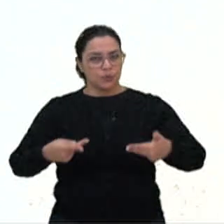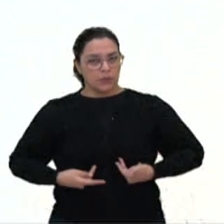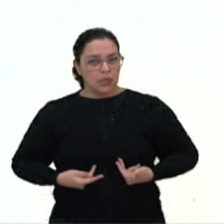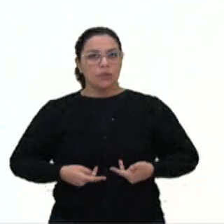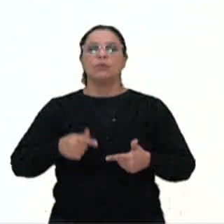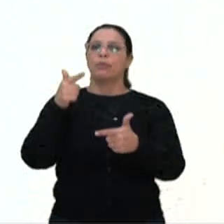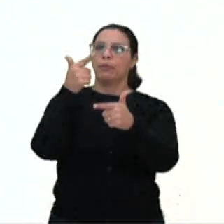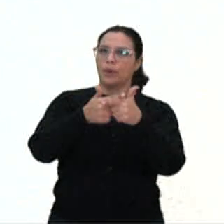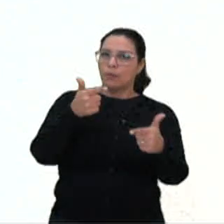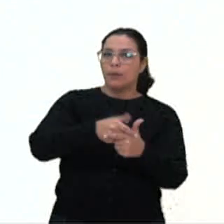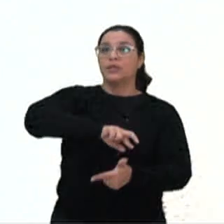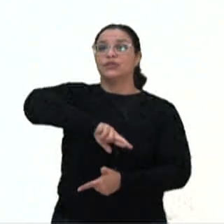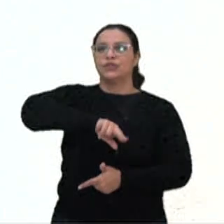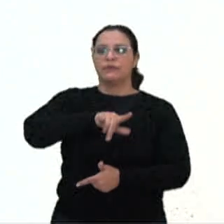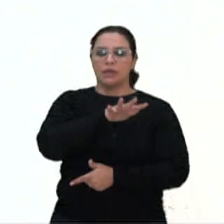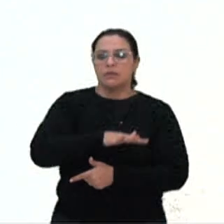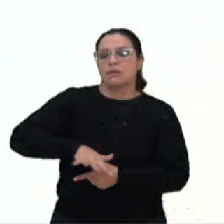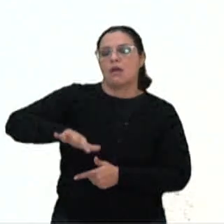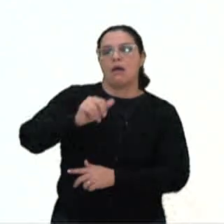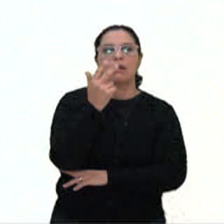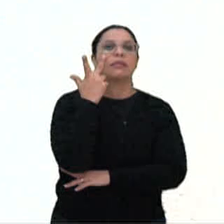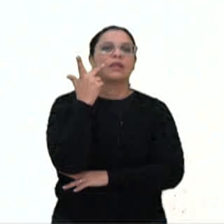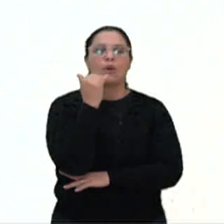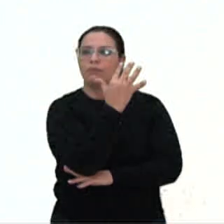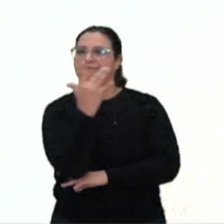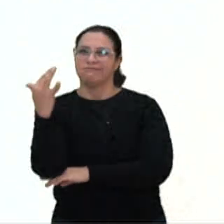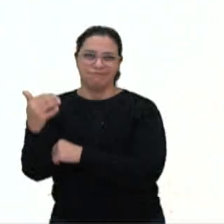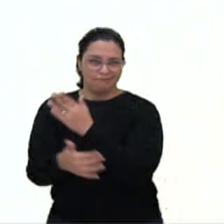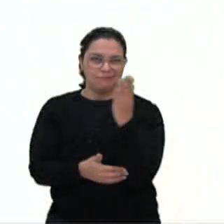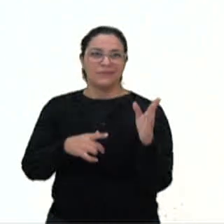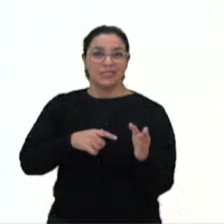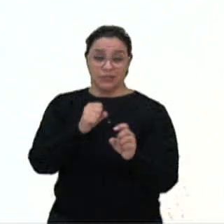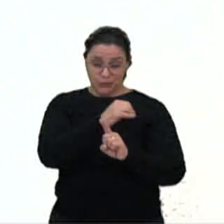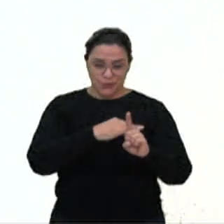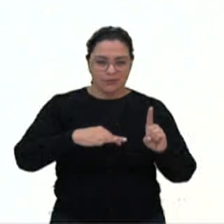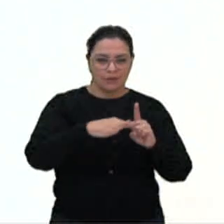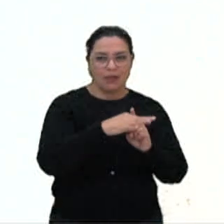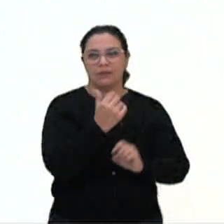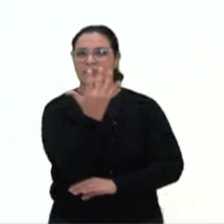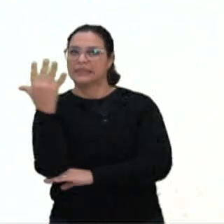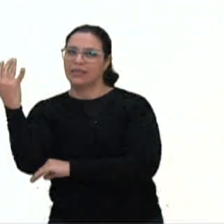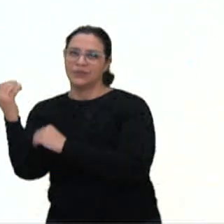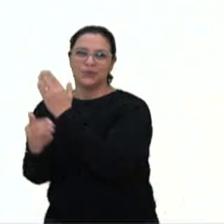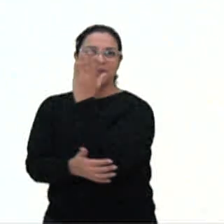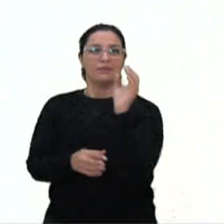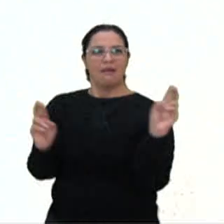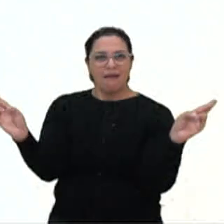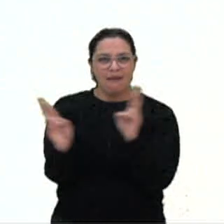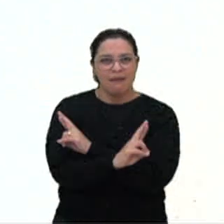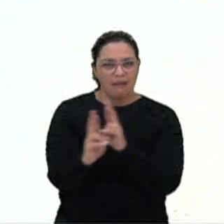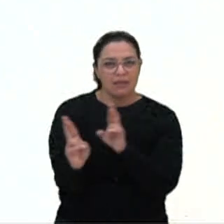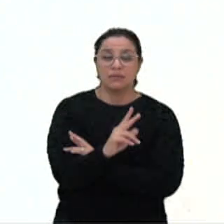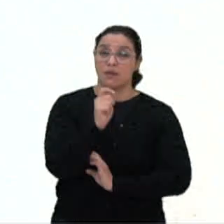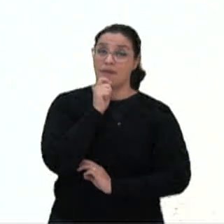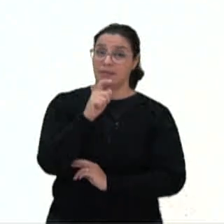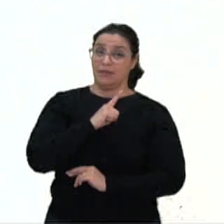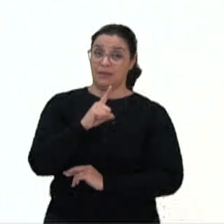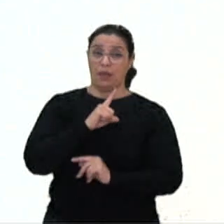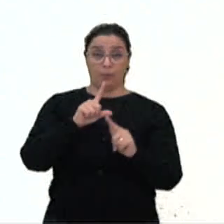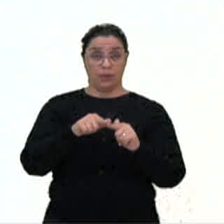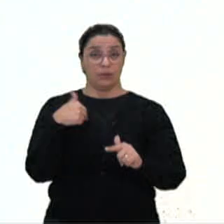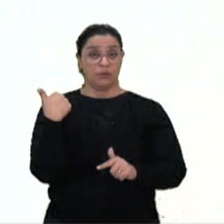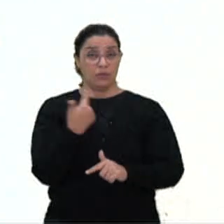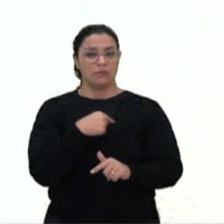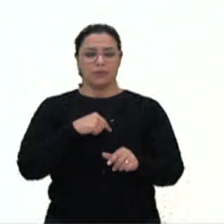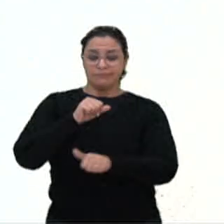diferentes impactos sobre o meio natural. Lembrando daquela relação lá, sociedade e natureza ainda, né? Então, nesta relação, nós